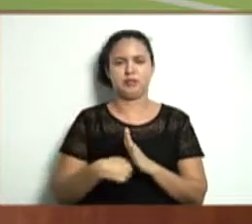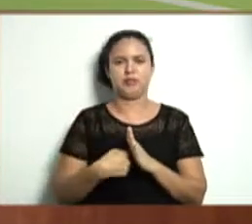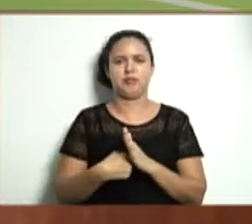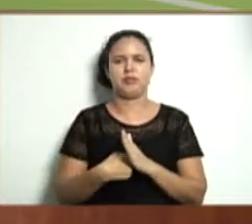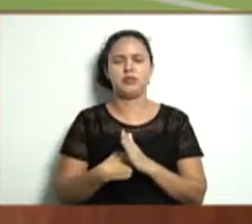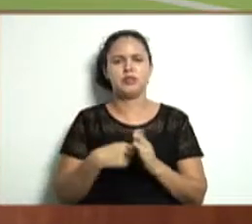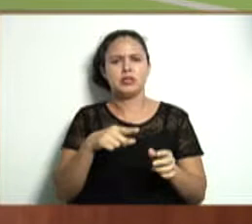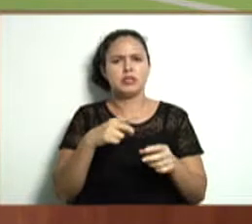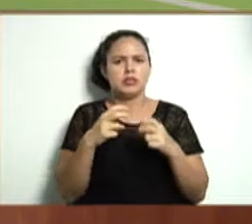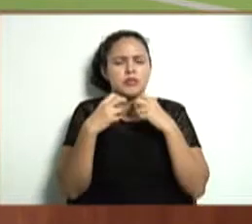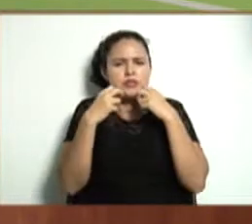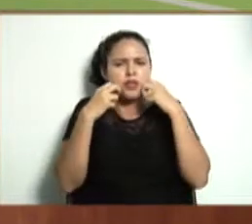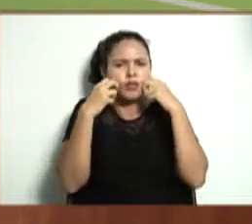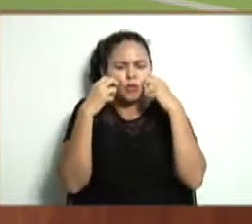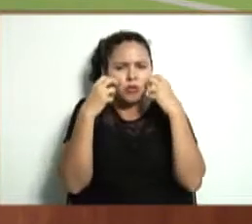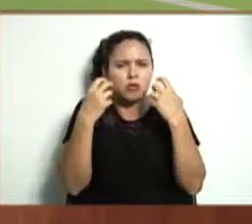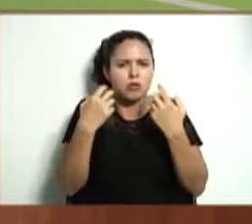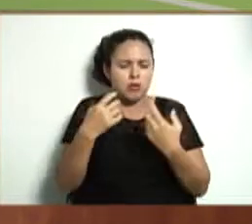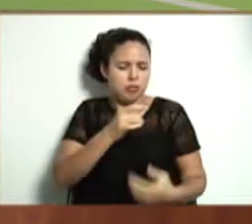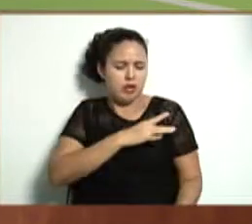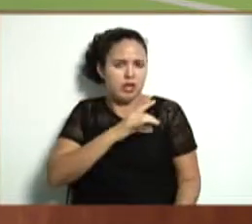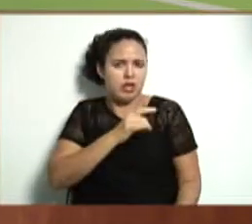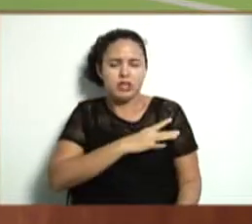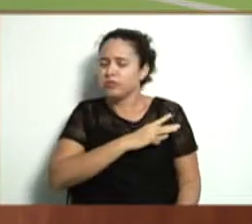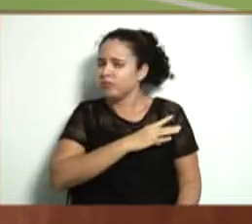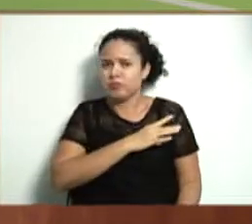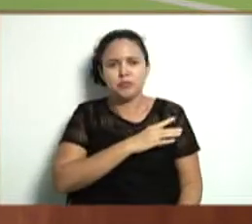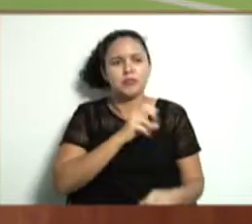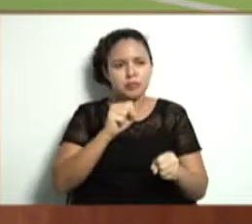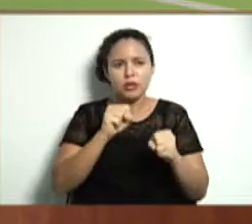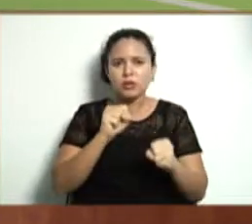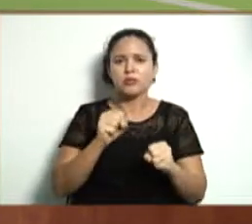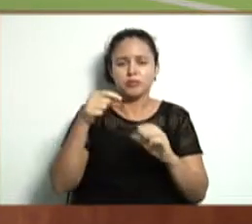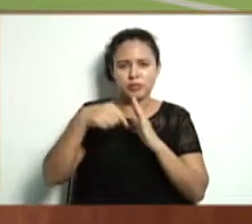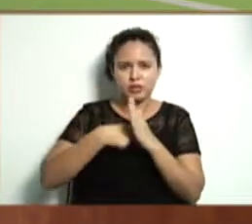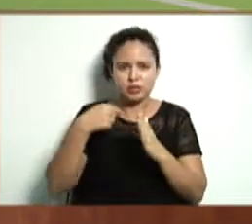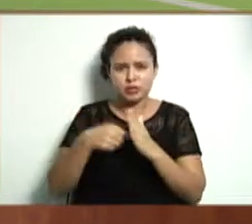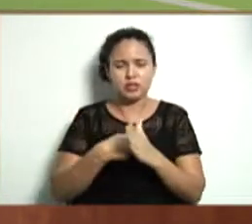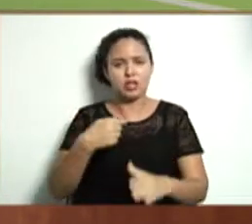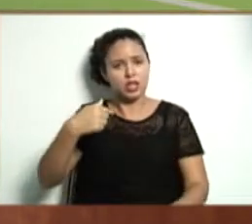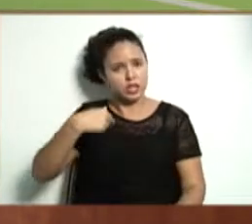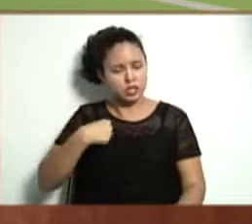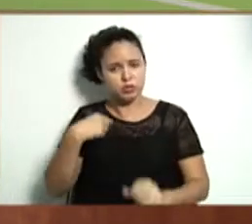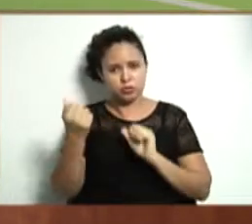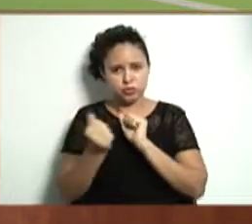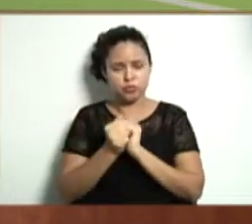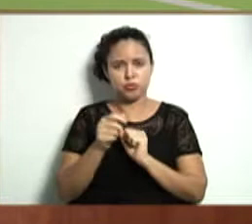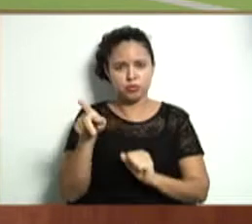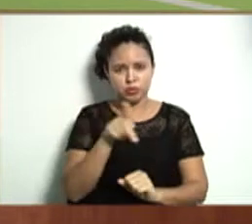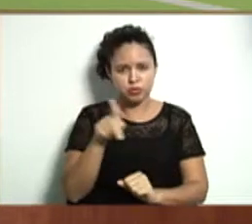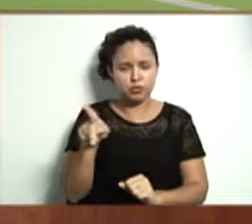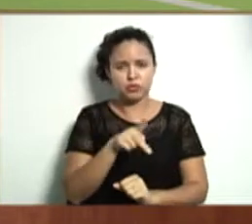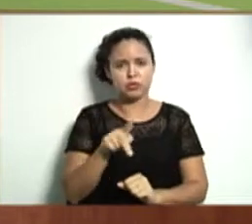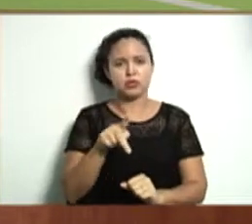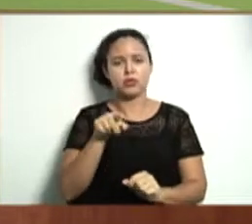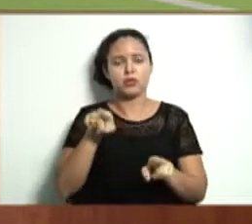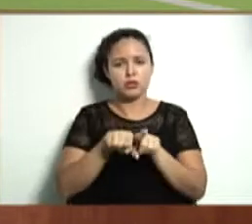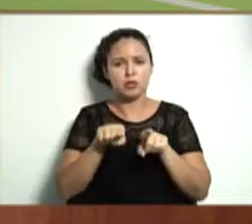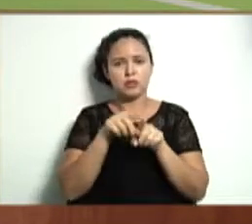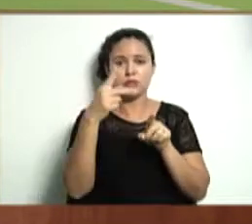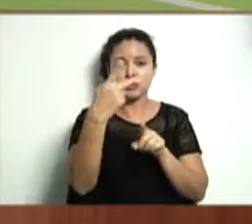Não tenha receio de perguntar, de tirar dúvidas. Nós, eu, a professora, o seu professor